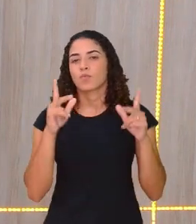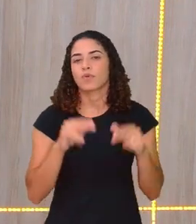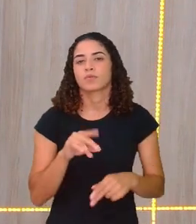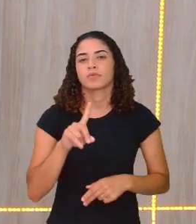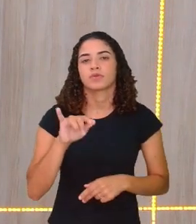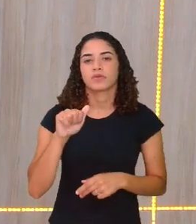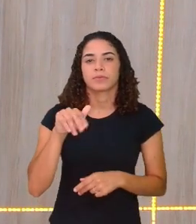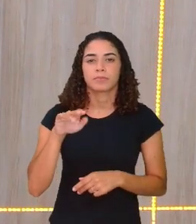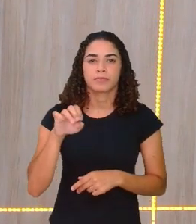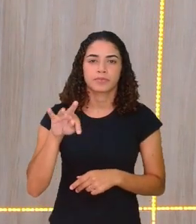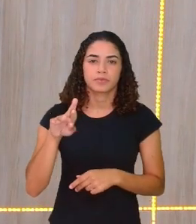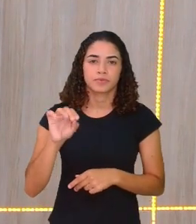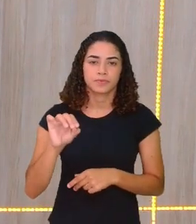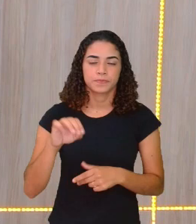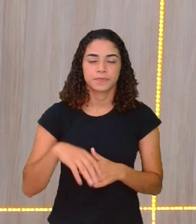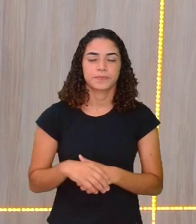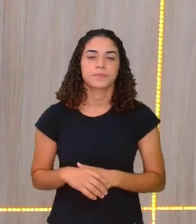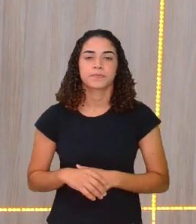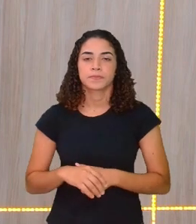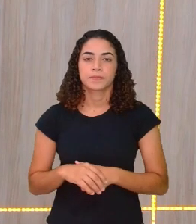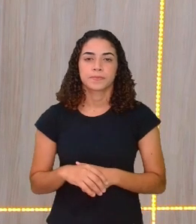ao diâmetro.